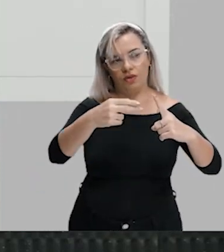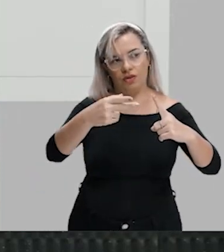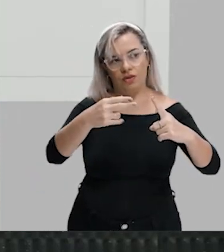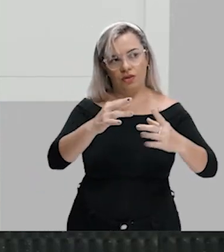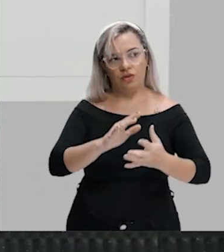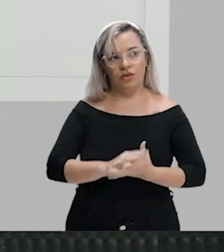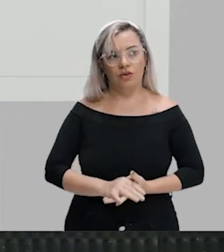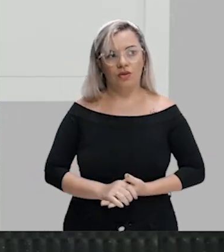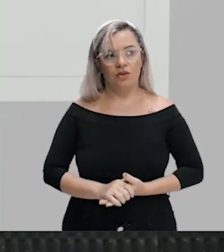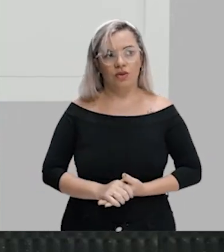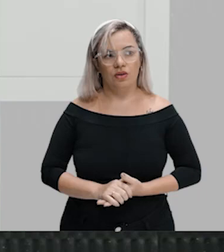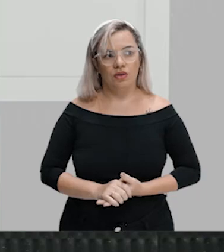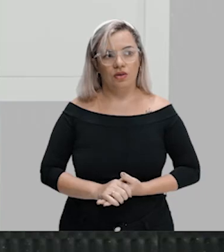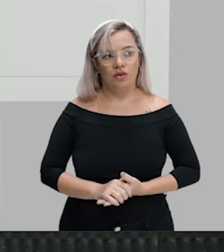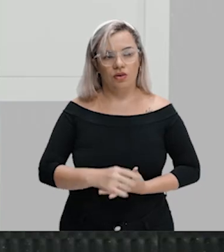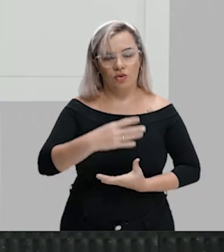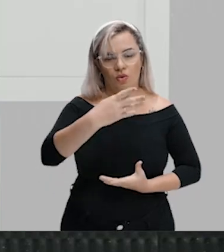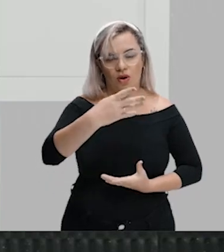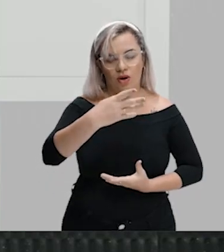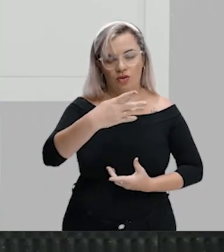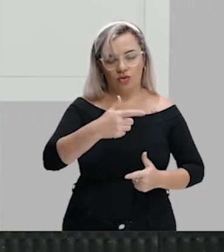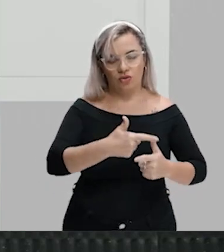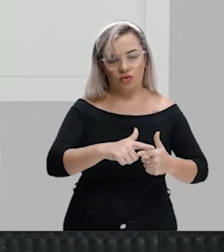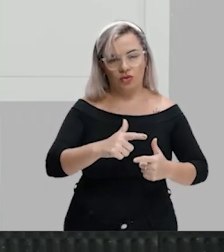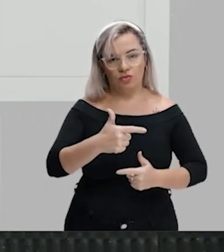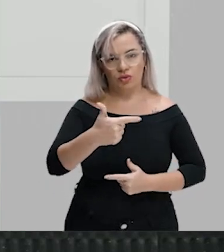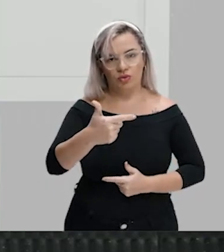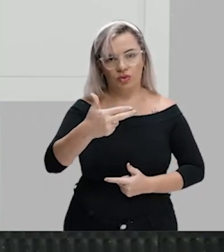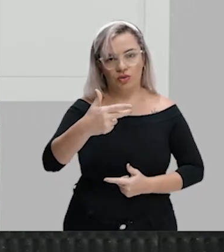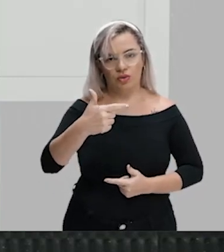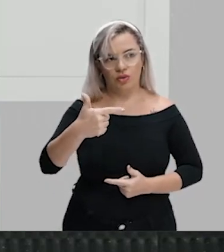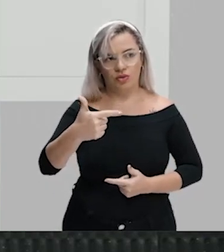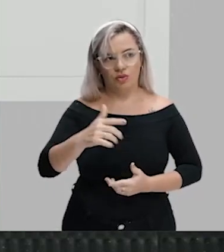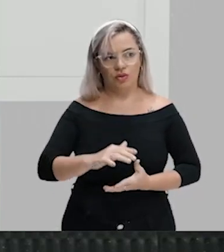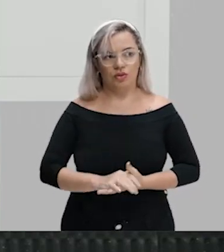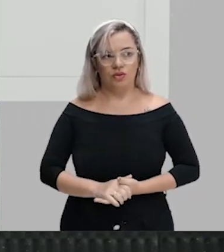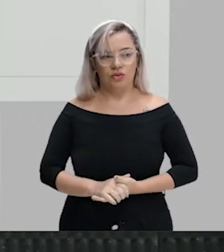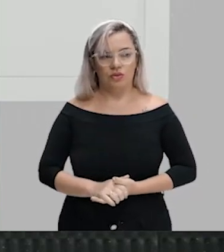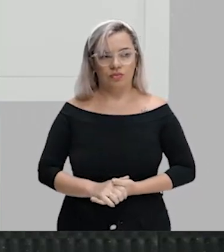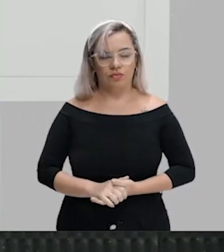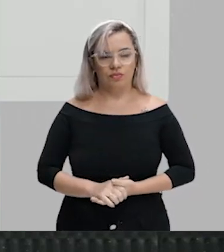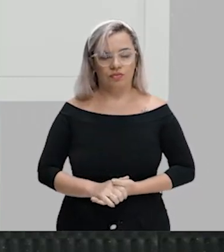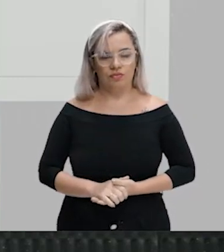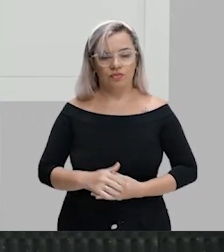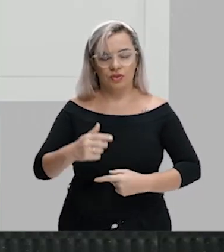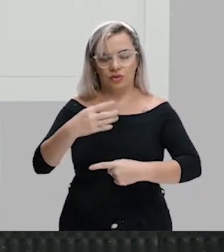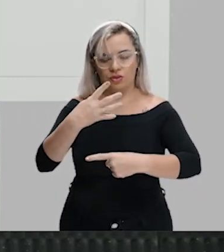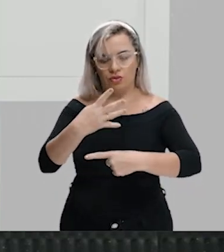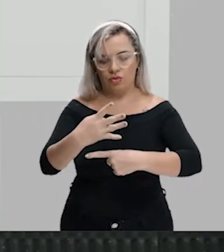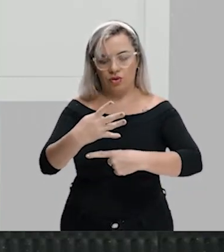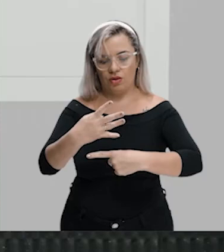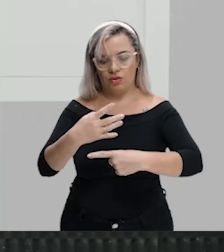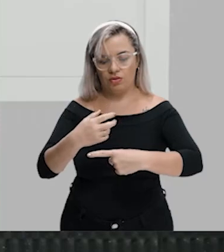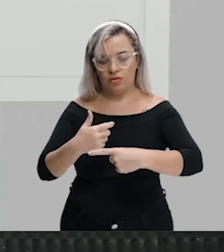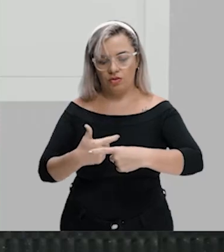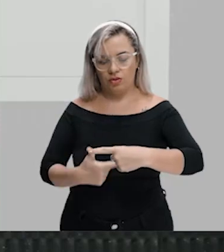4 dividido por 2 é 2. Certo? Então, esta divisão aqui é